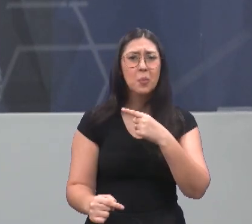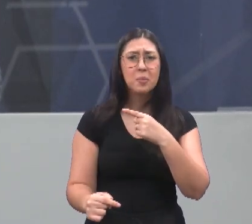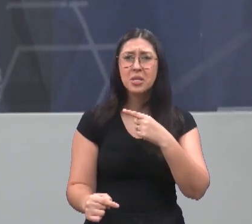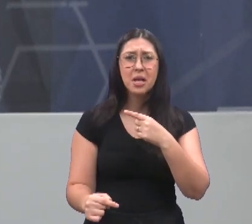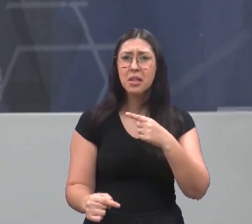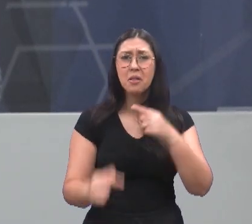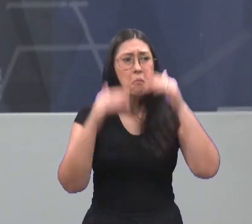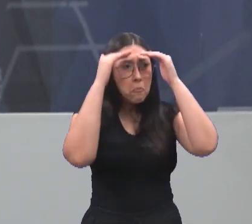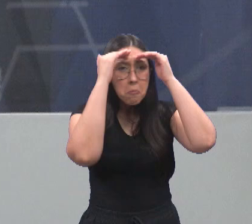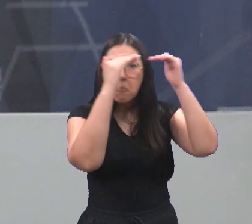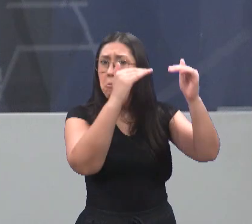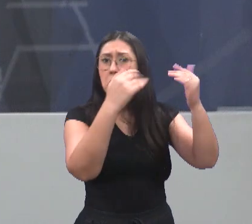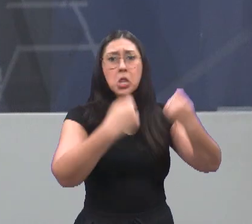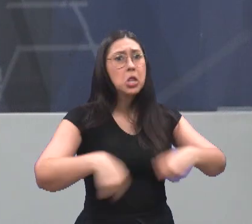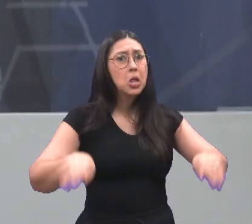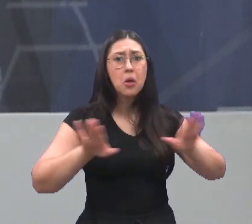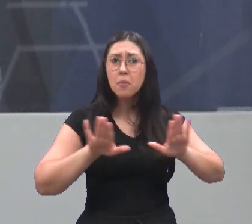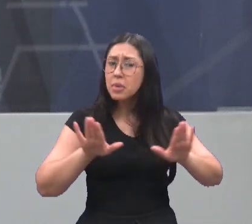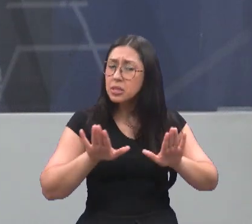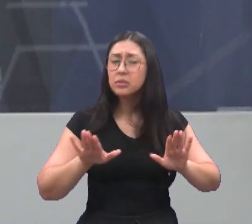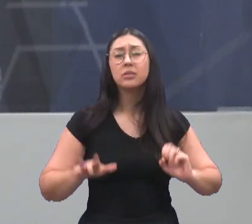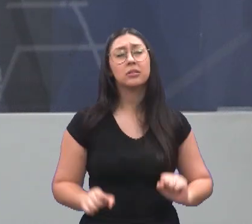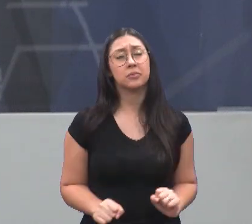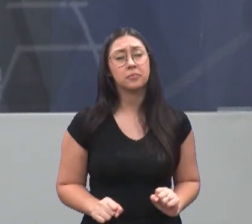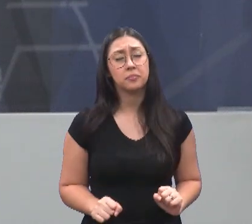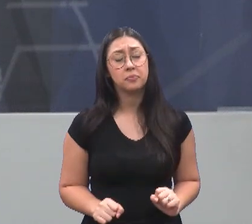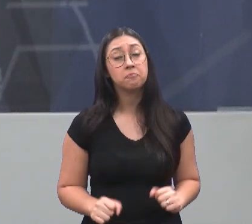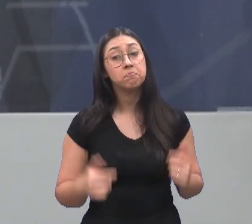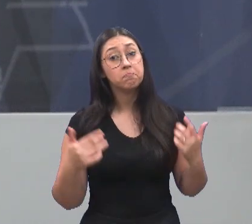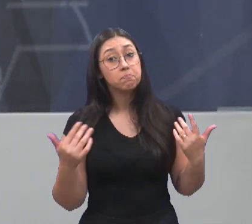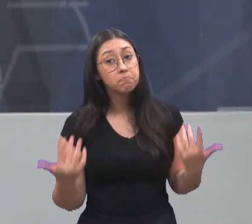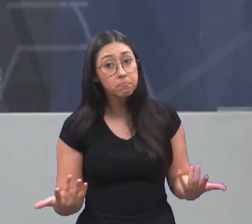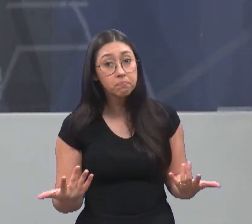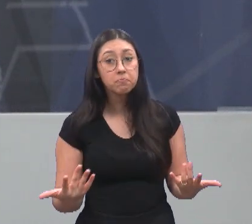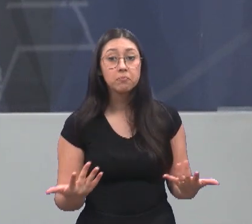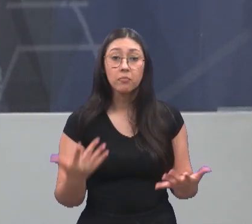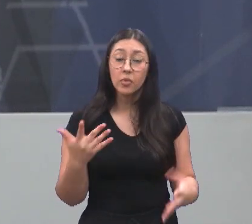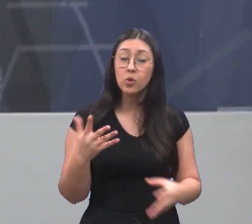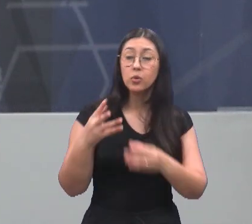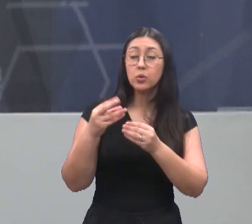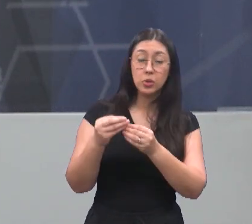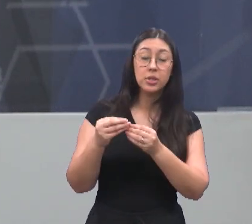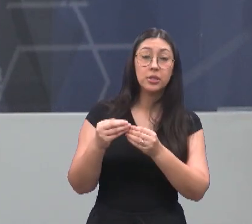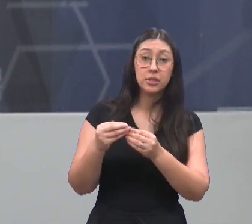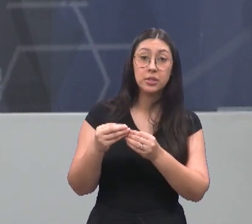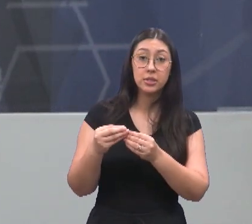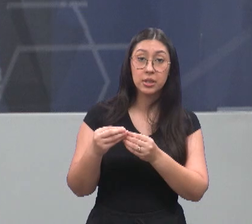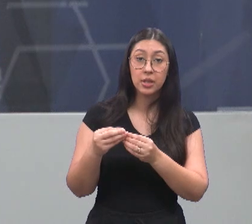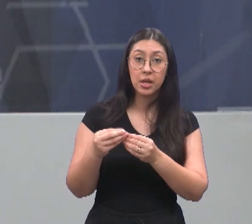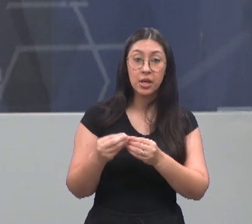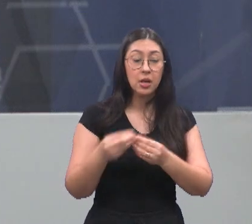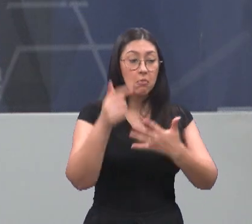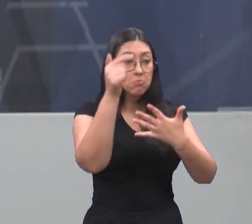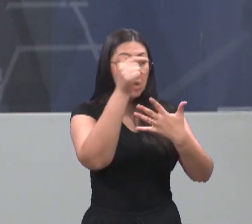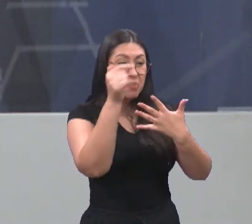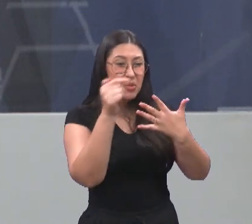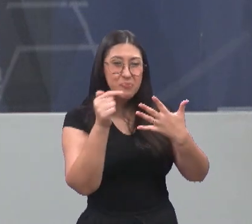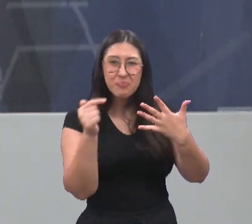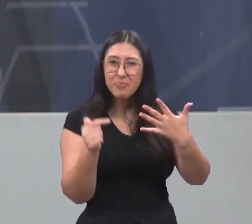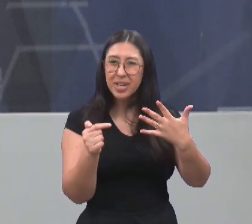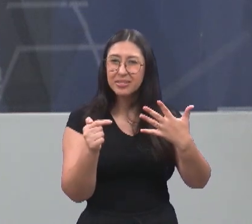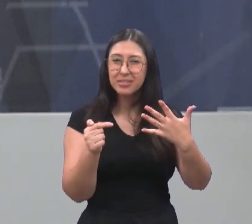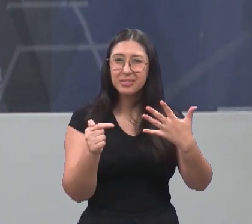acatadas pelo plenário. Nesses termos, conclui-se que as impropriedades apontadas nas